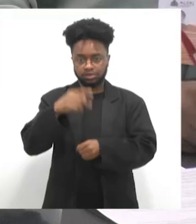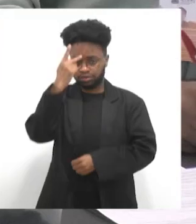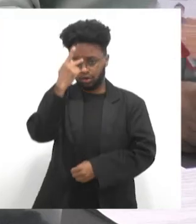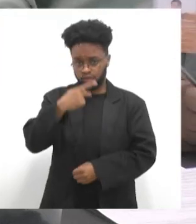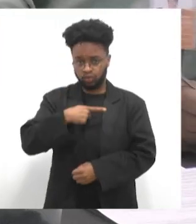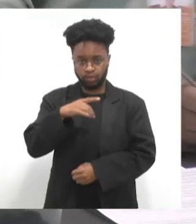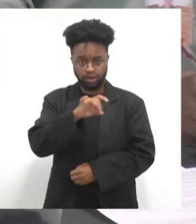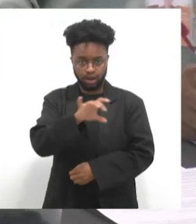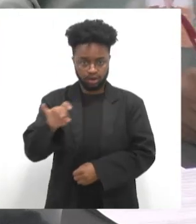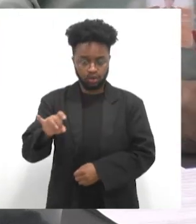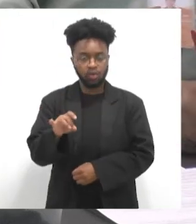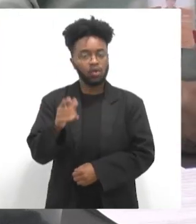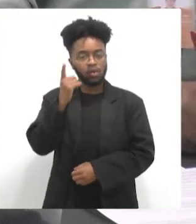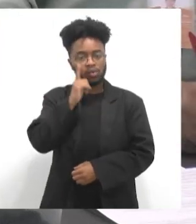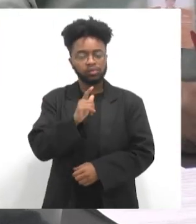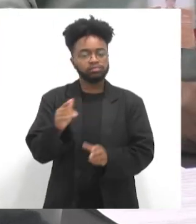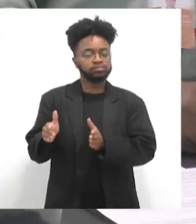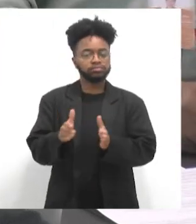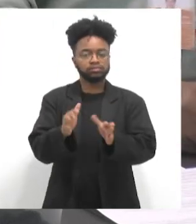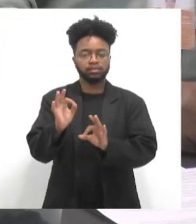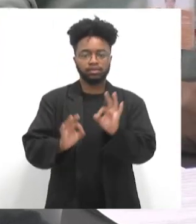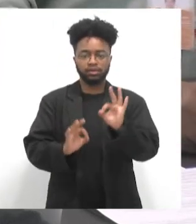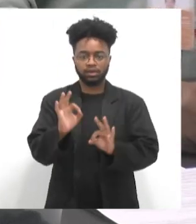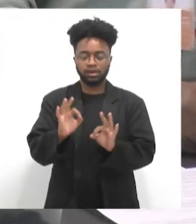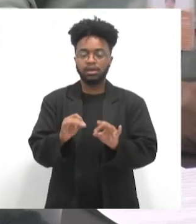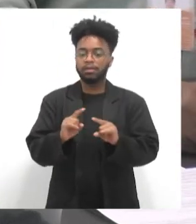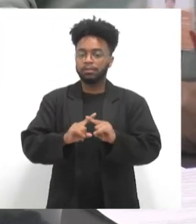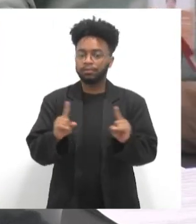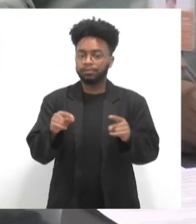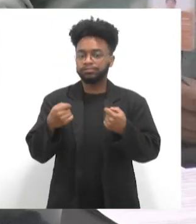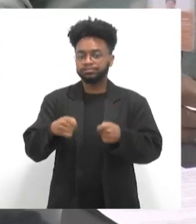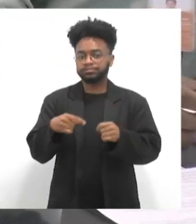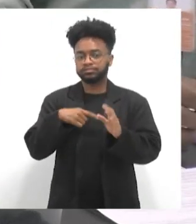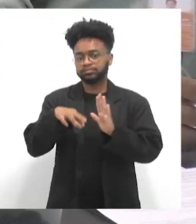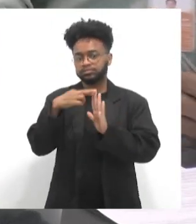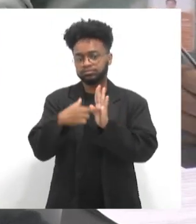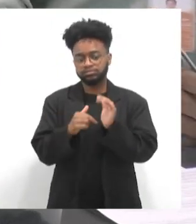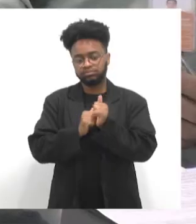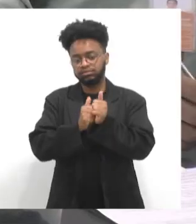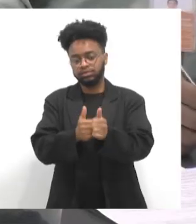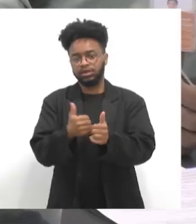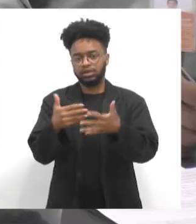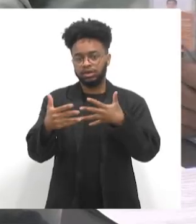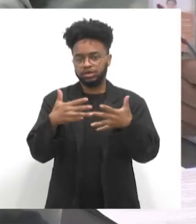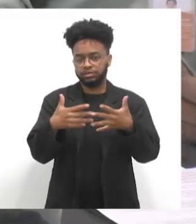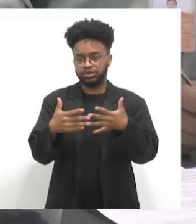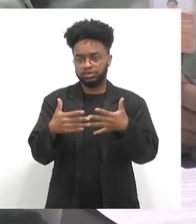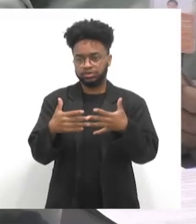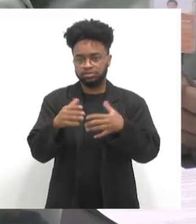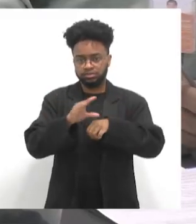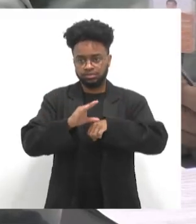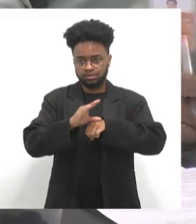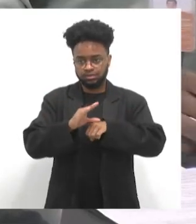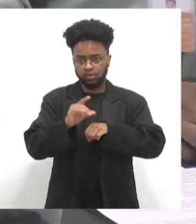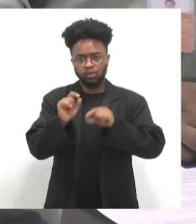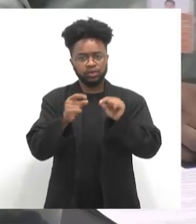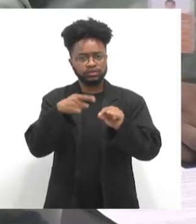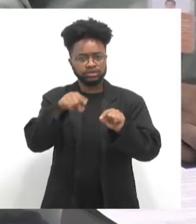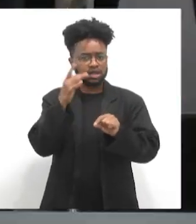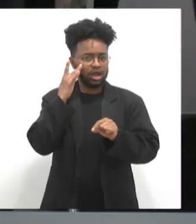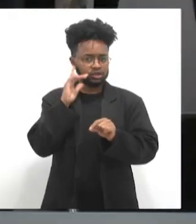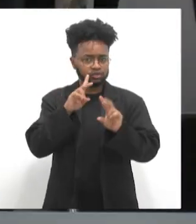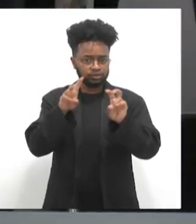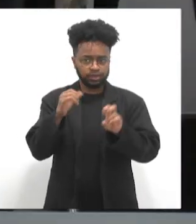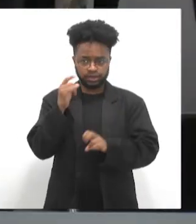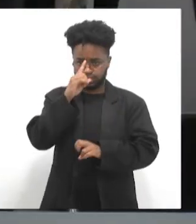autonomia, encontrarão o caminho, mas sim, terá que ter o princípio constitucional da transparência. Ô, Mick, o que vocês acham dessa ideia? Eu queria te dar